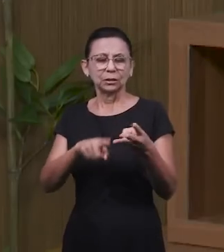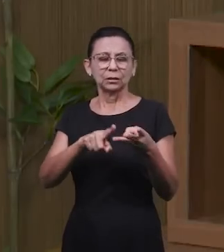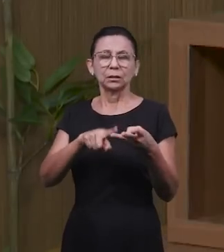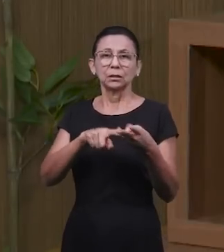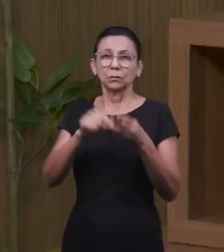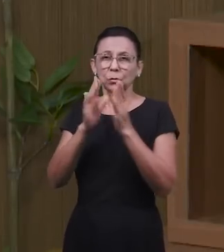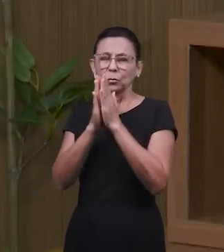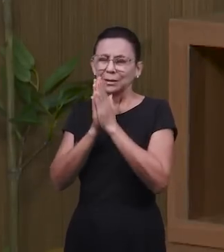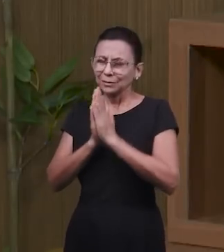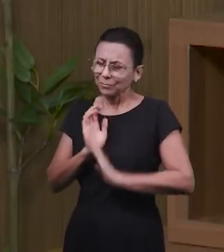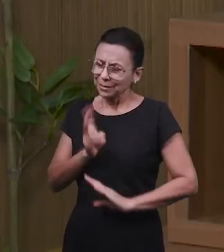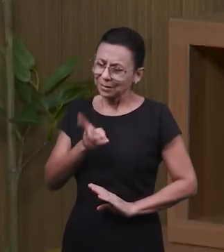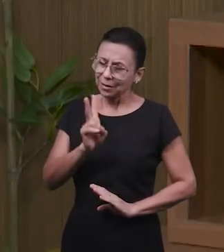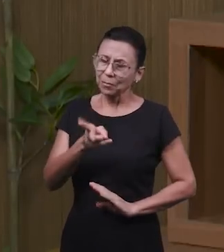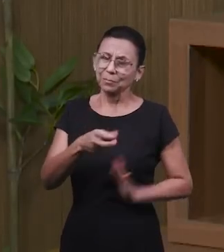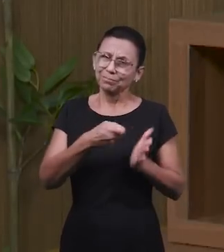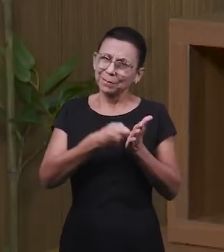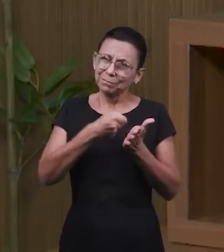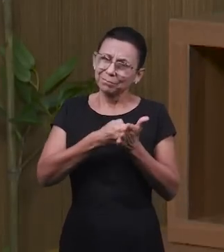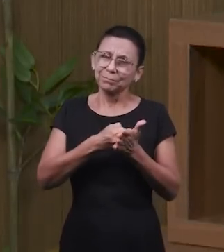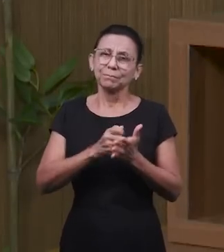na oração.